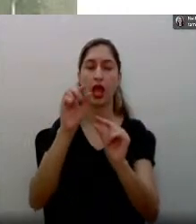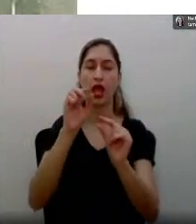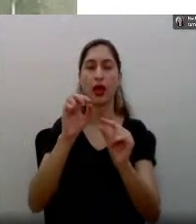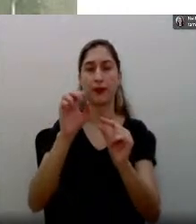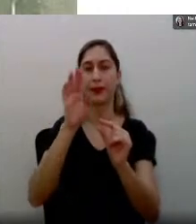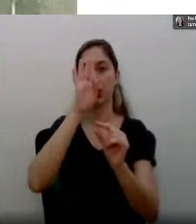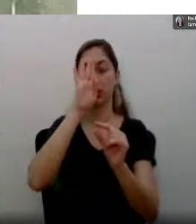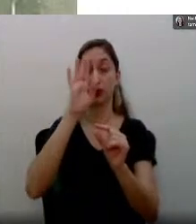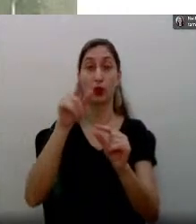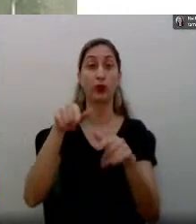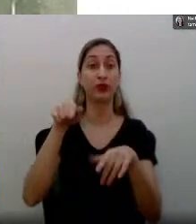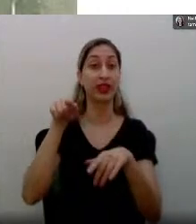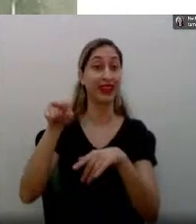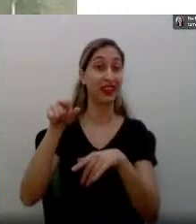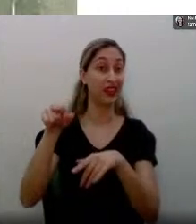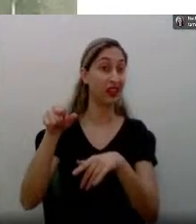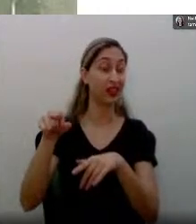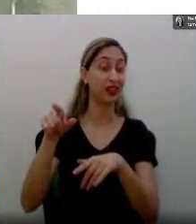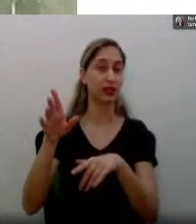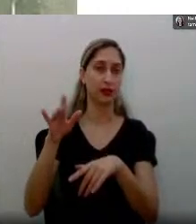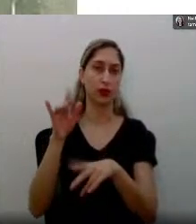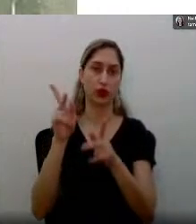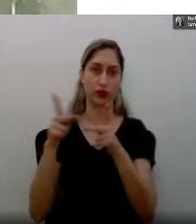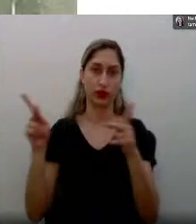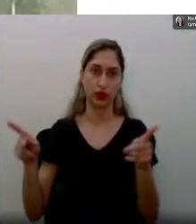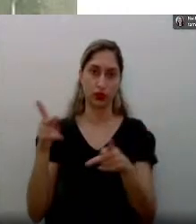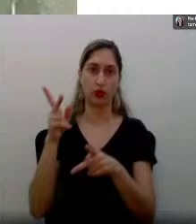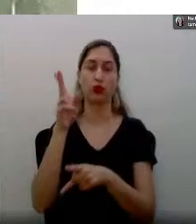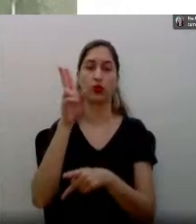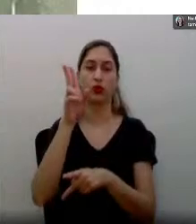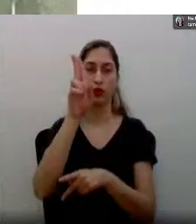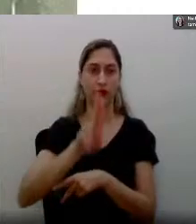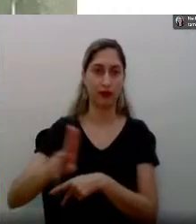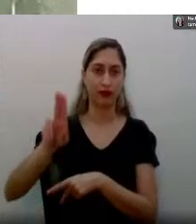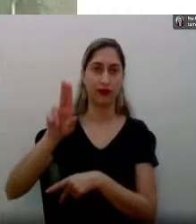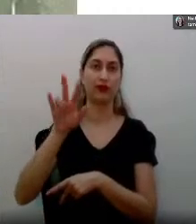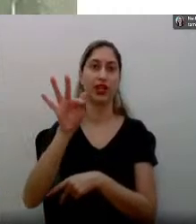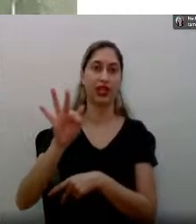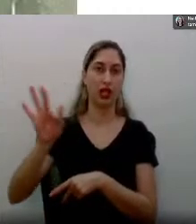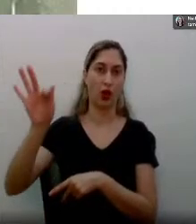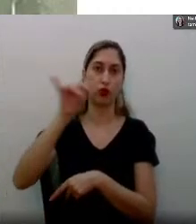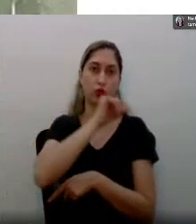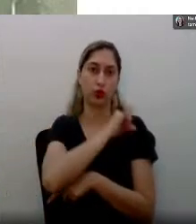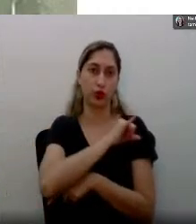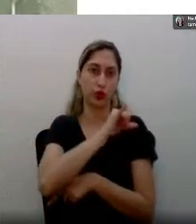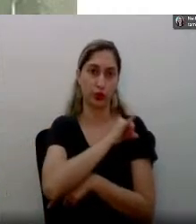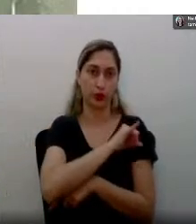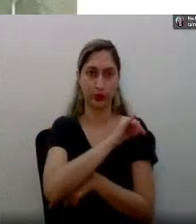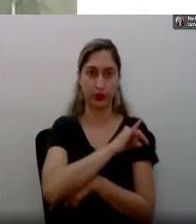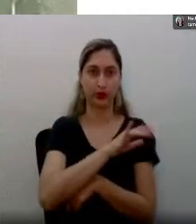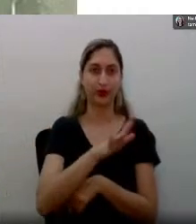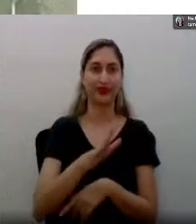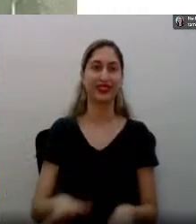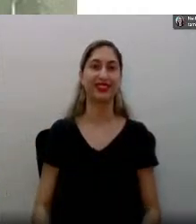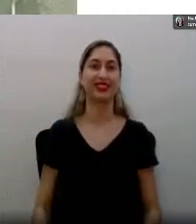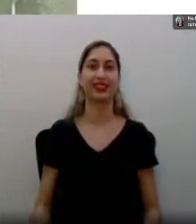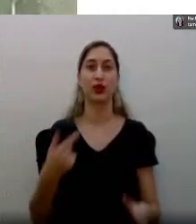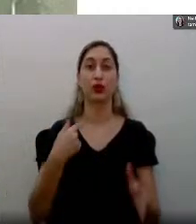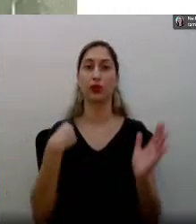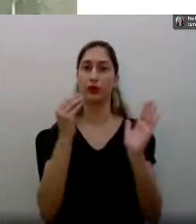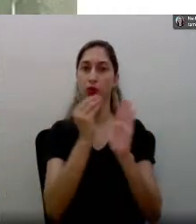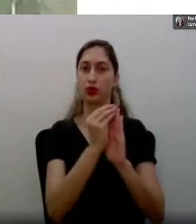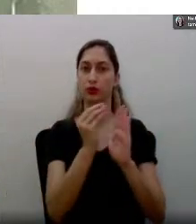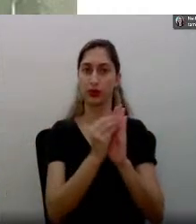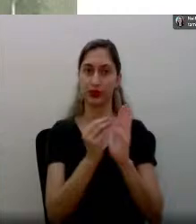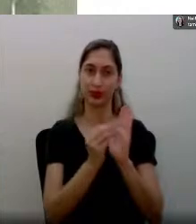professor e pesquisador da universidade do Rio de Janeiro né ele deu início à construção de aceleradores eu não tenho uma listinha aqui fui levado de cabeça